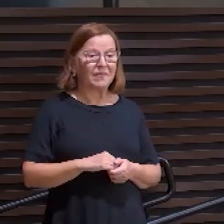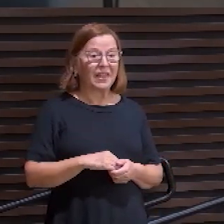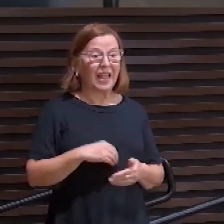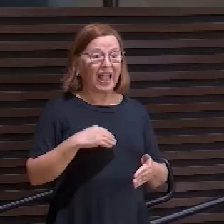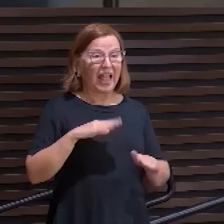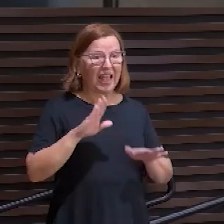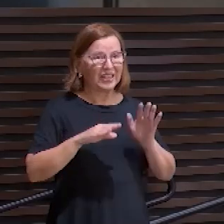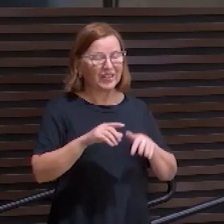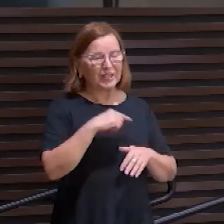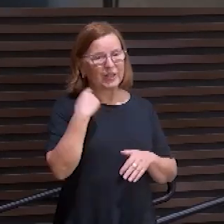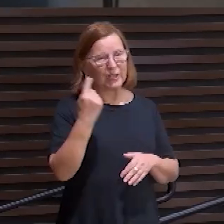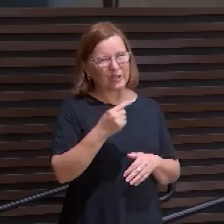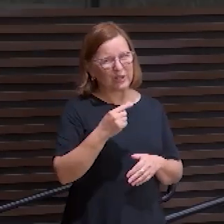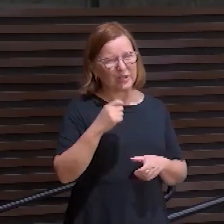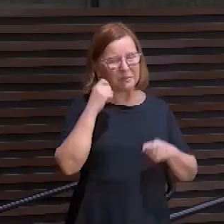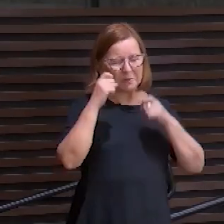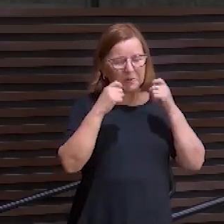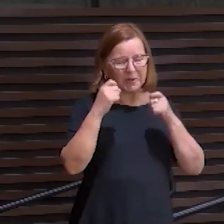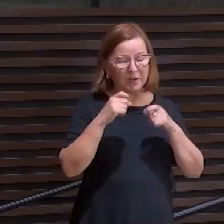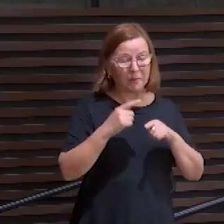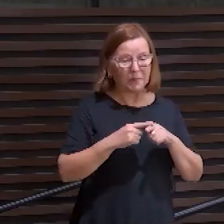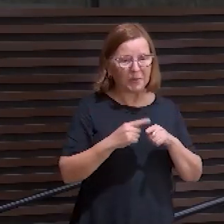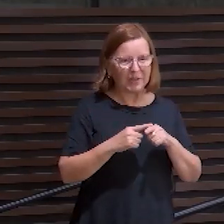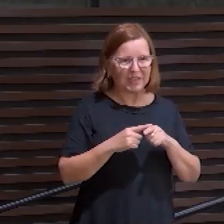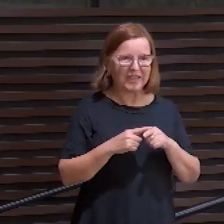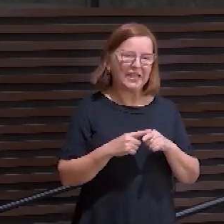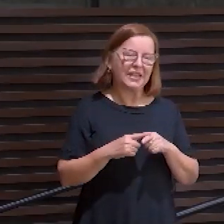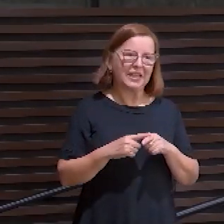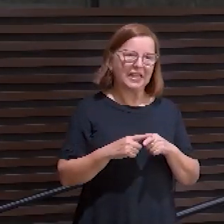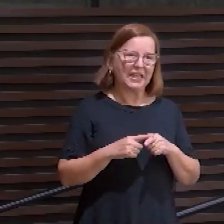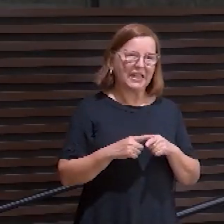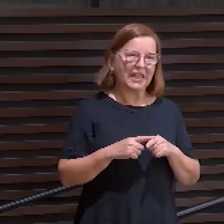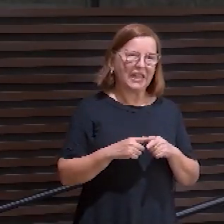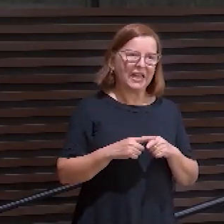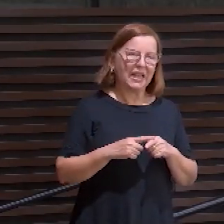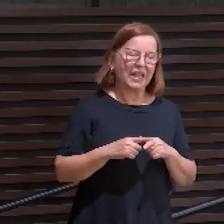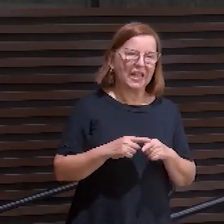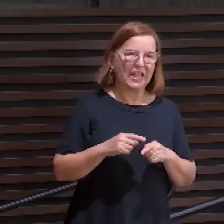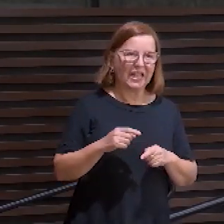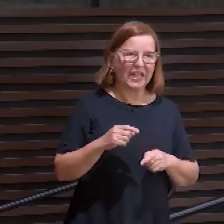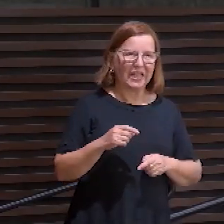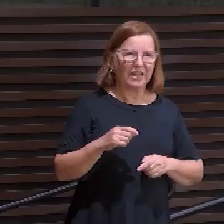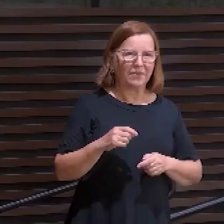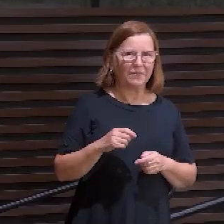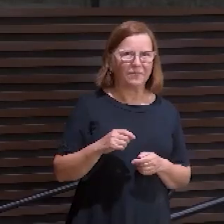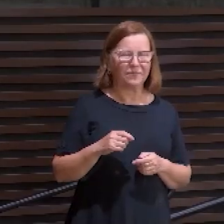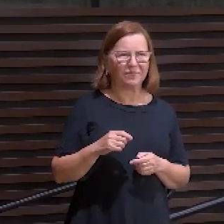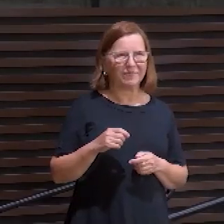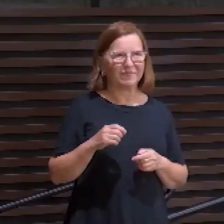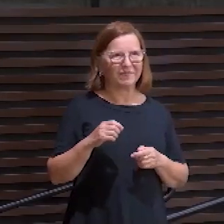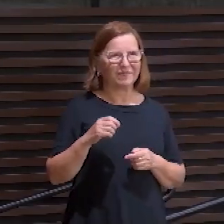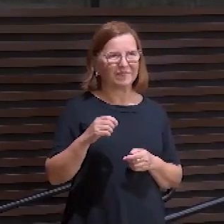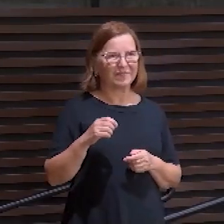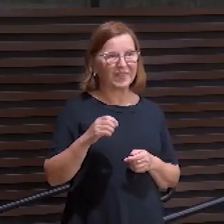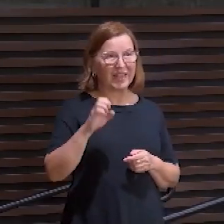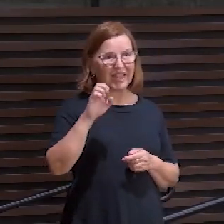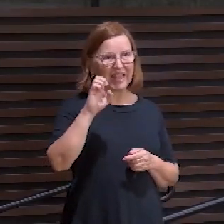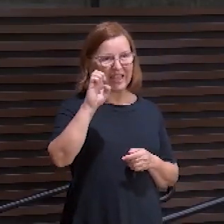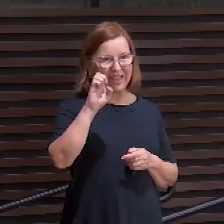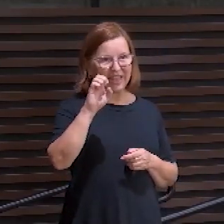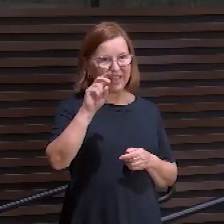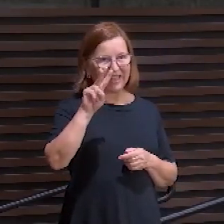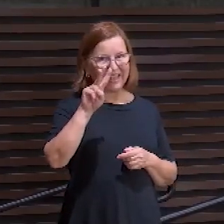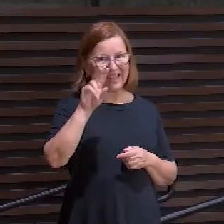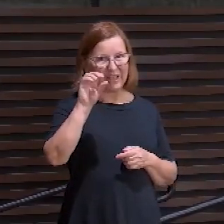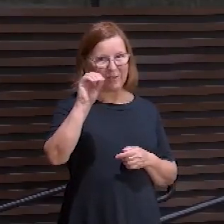Rod e a Evode, e Sintique, a Rod, Evode e a Sintique, que eu já estou